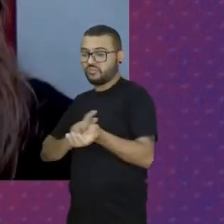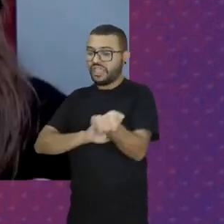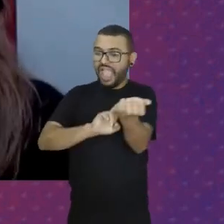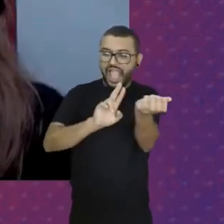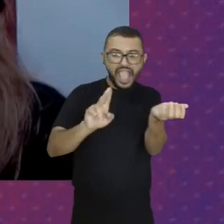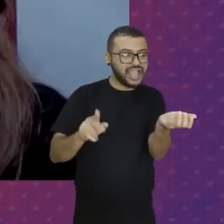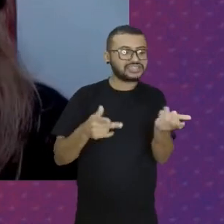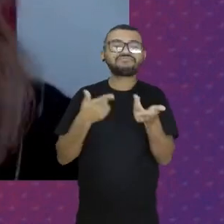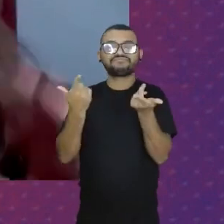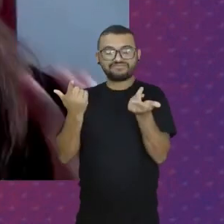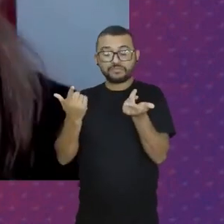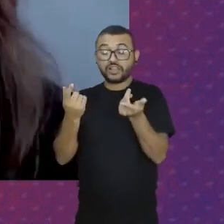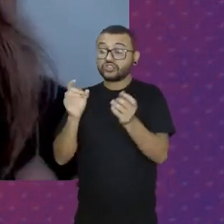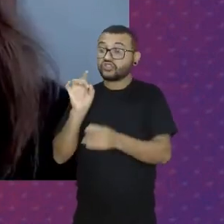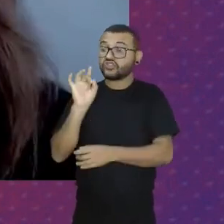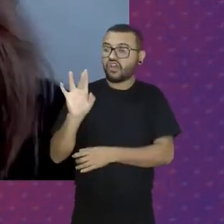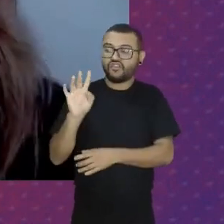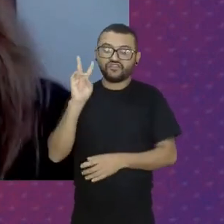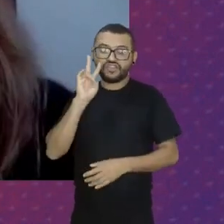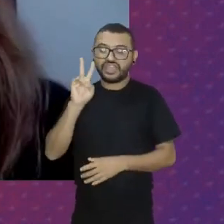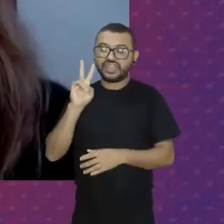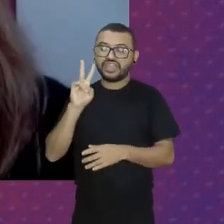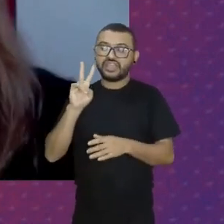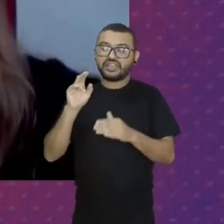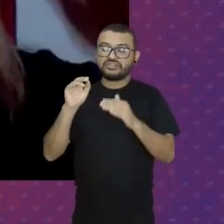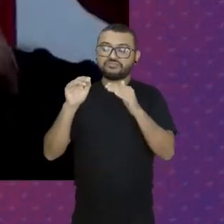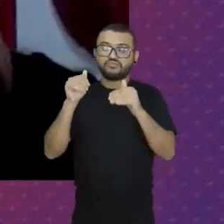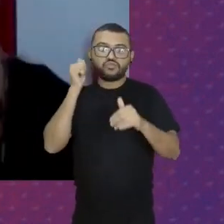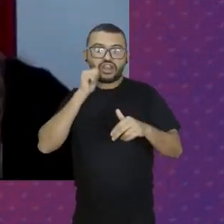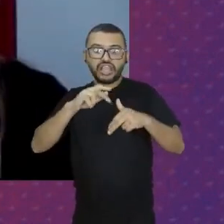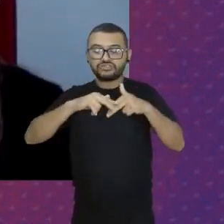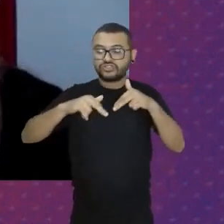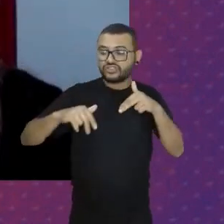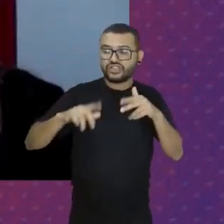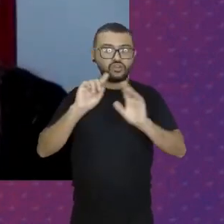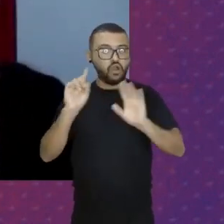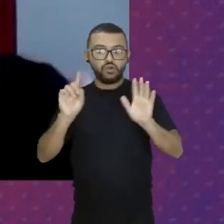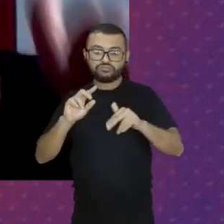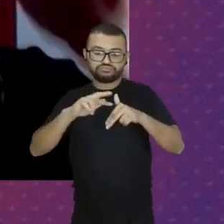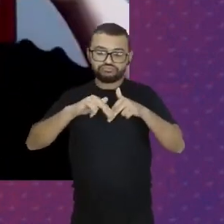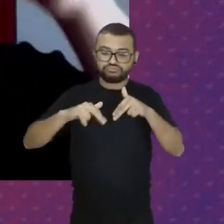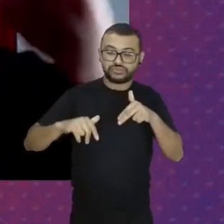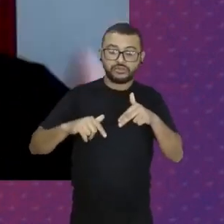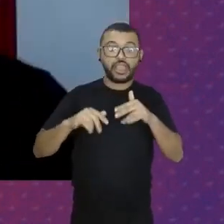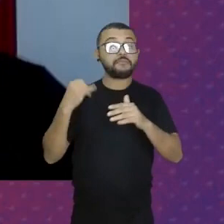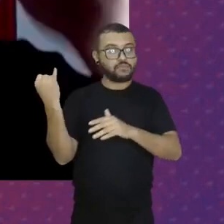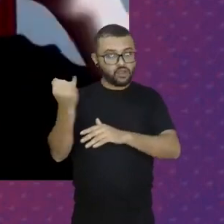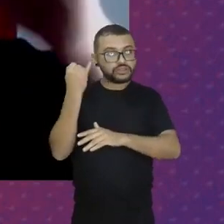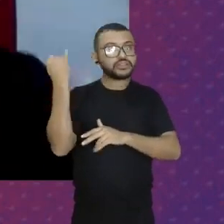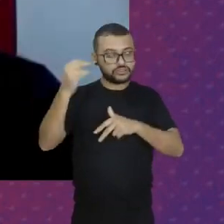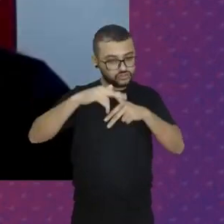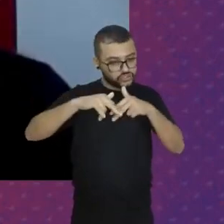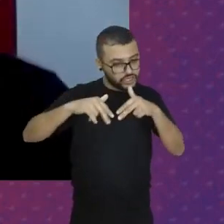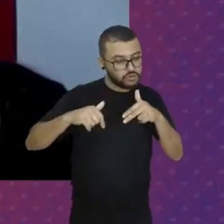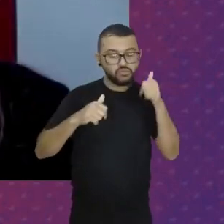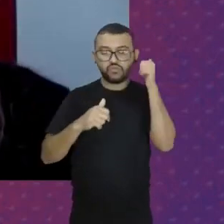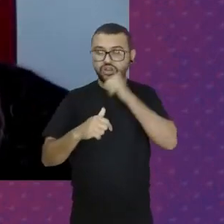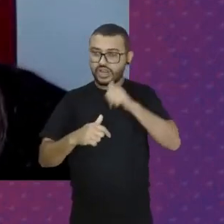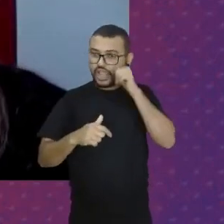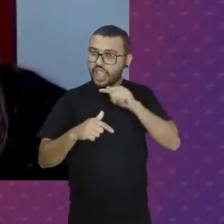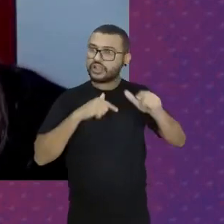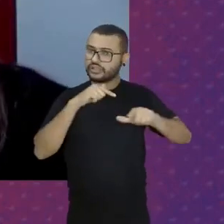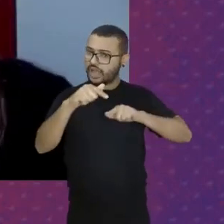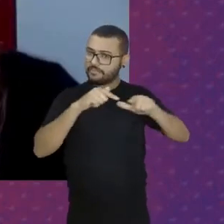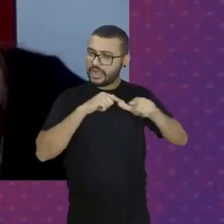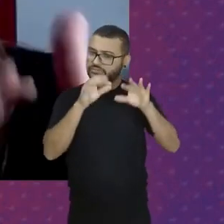olhar para o cuidado só olhando a dimensão de gênero. Ela é fundamental, né? É sobre o trabalho das mulheres que